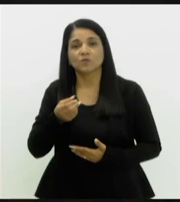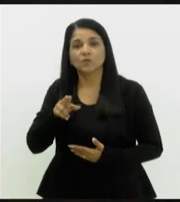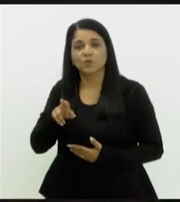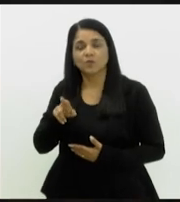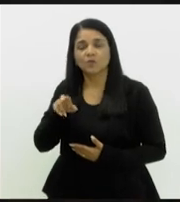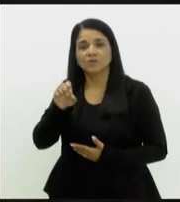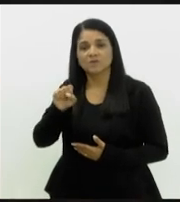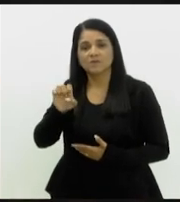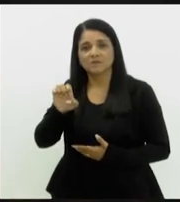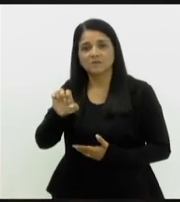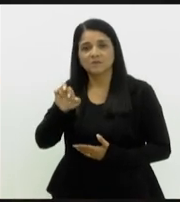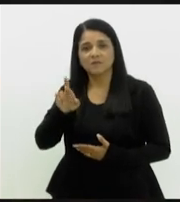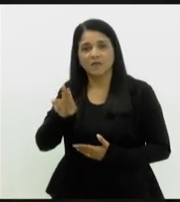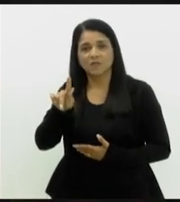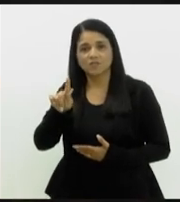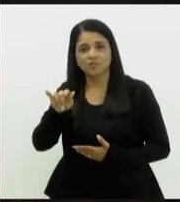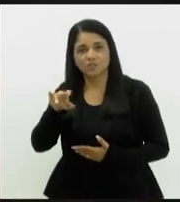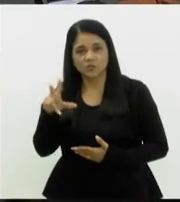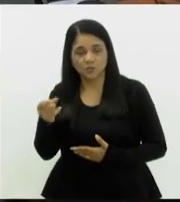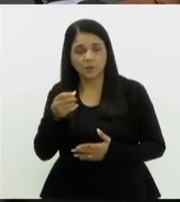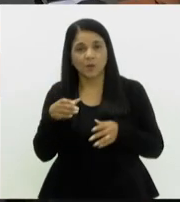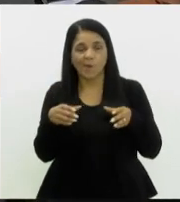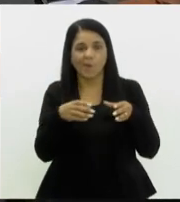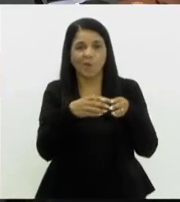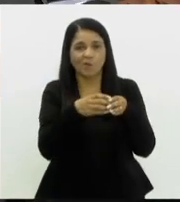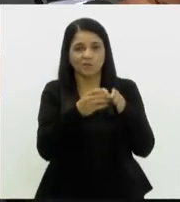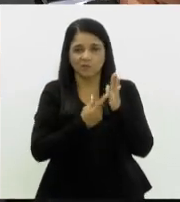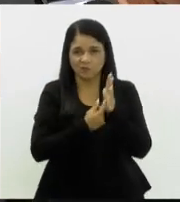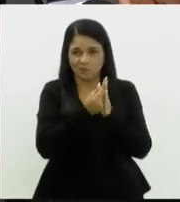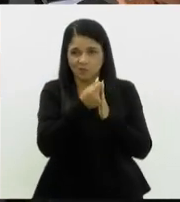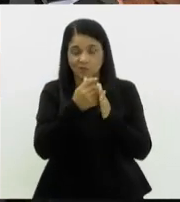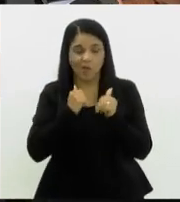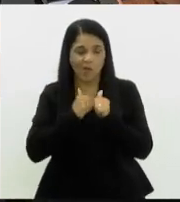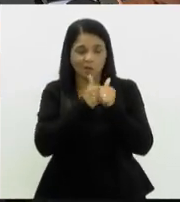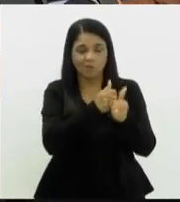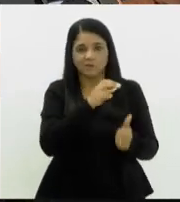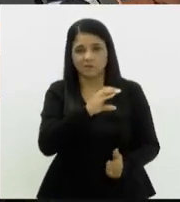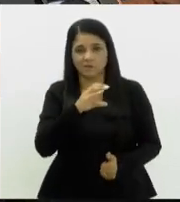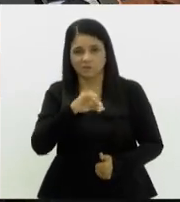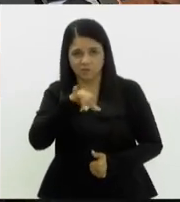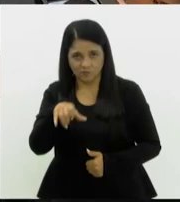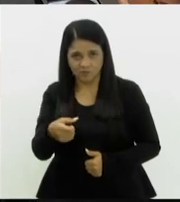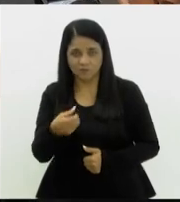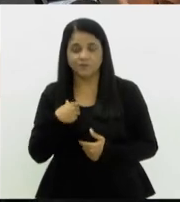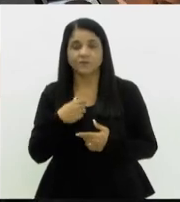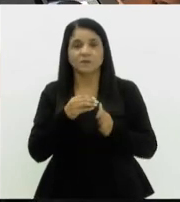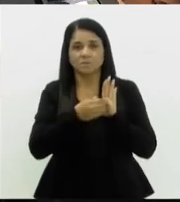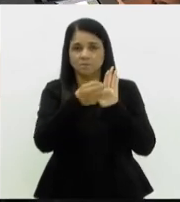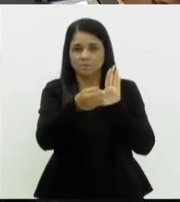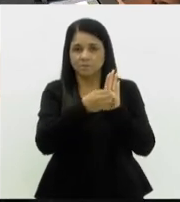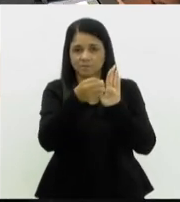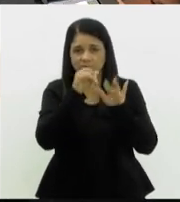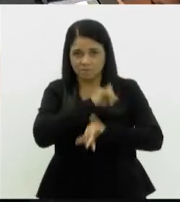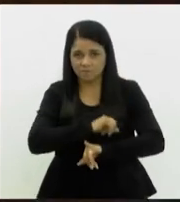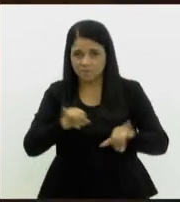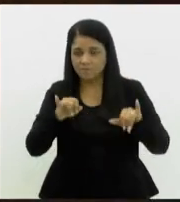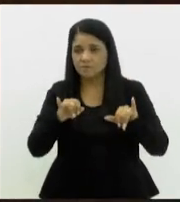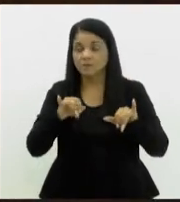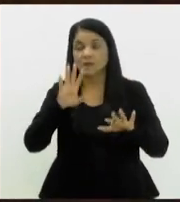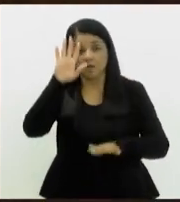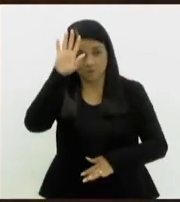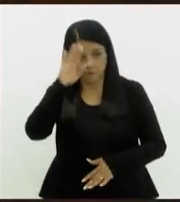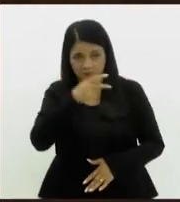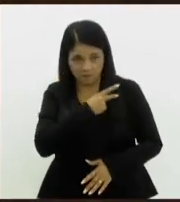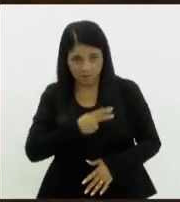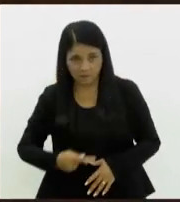pela Comissão de Orçamento. Acompanha a CCJ, presidente. Muito obrigado, irmão. com os pareceres emitidos. Presidente,